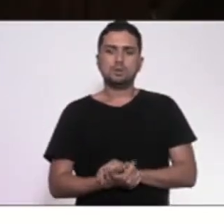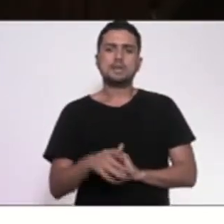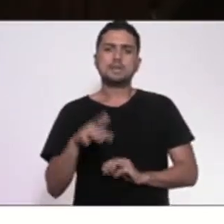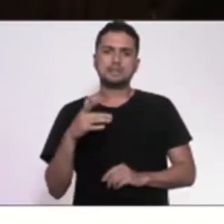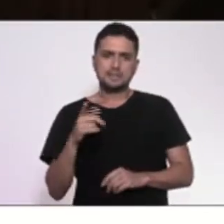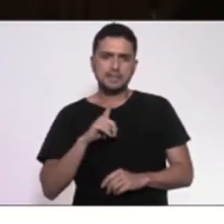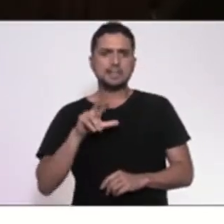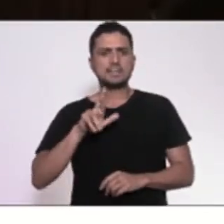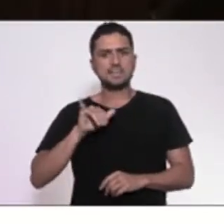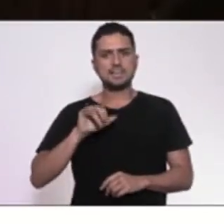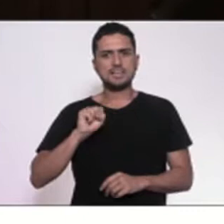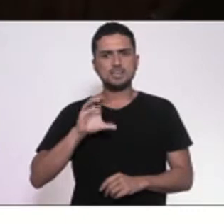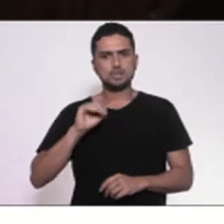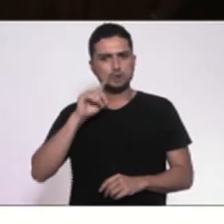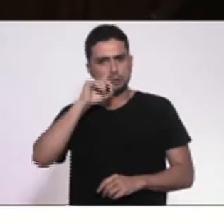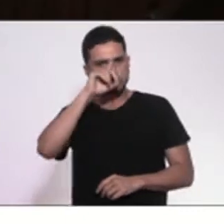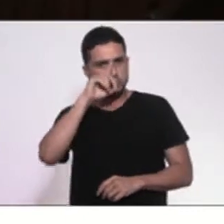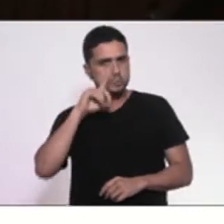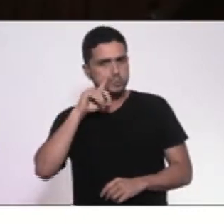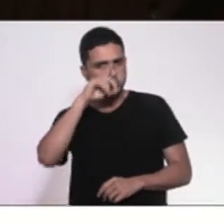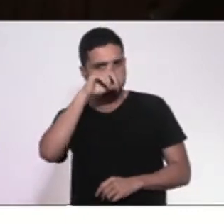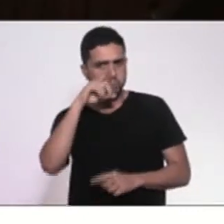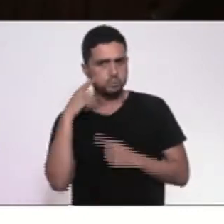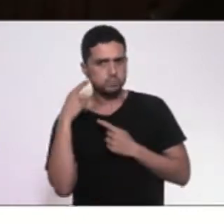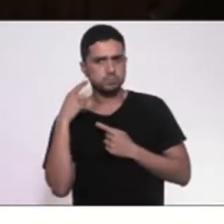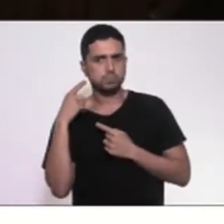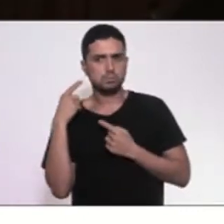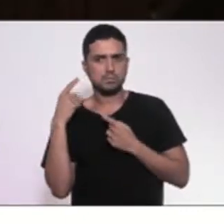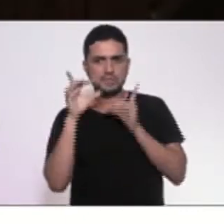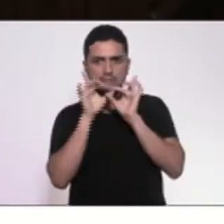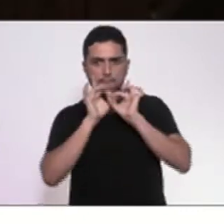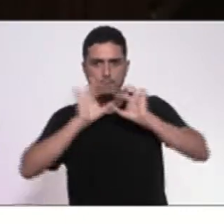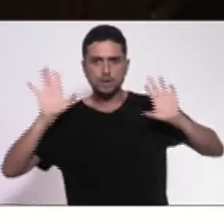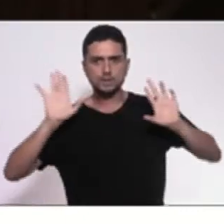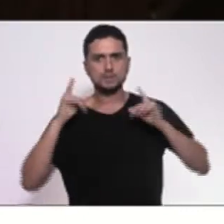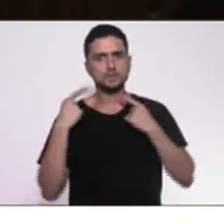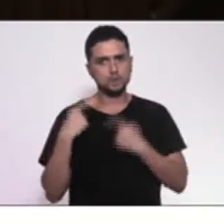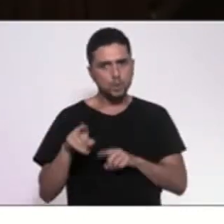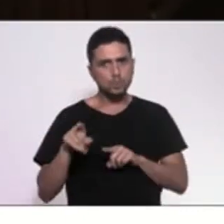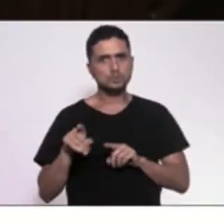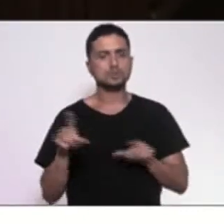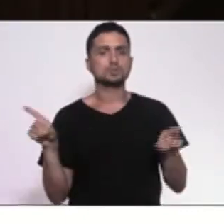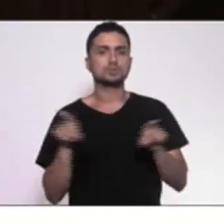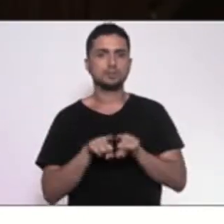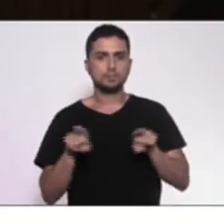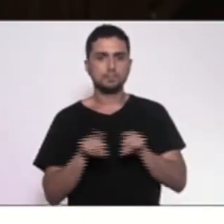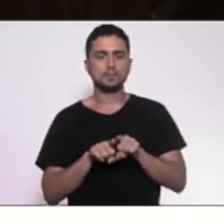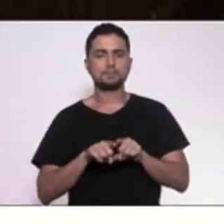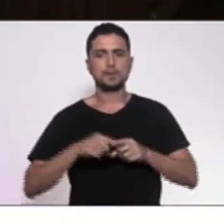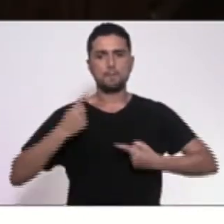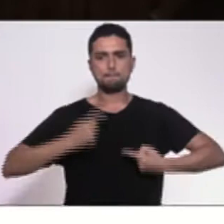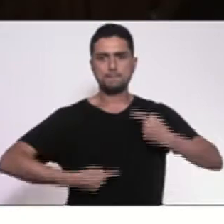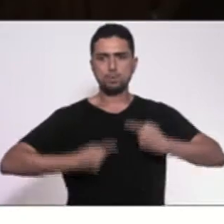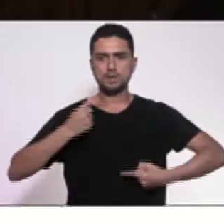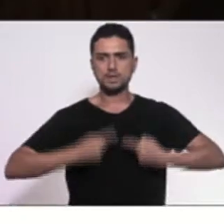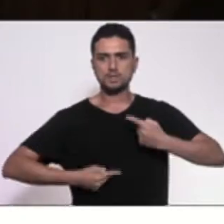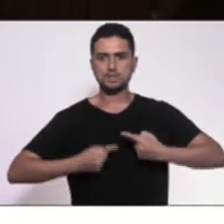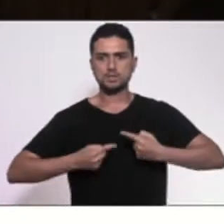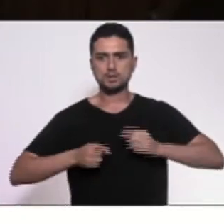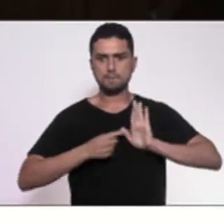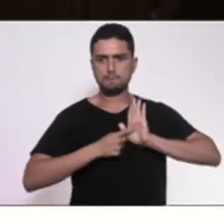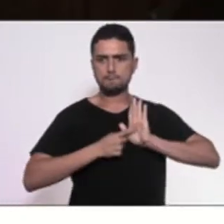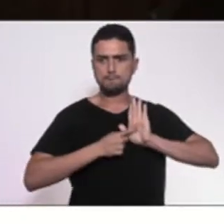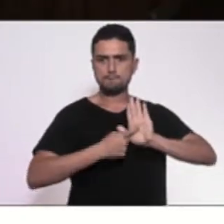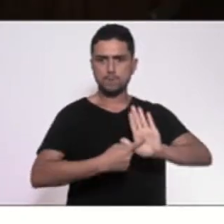risco para a nossa, não só democracia, mas também no que é essa política de visibilidade